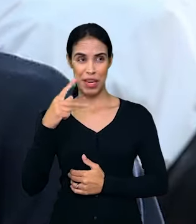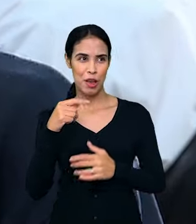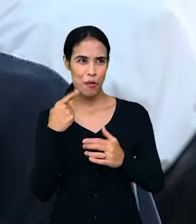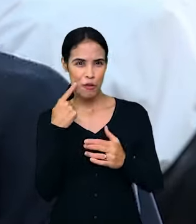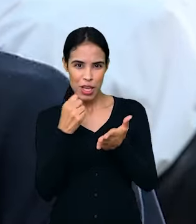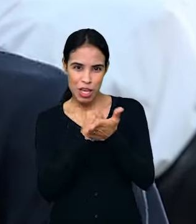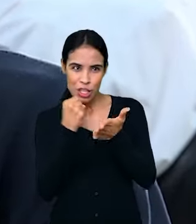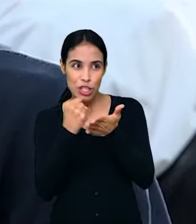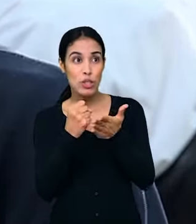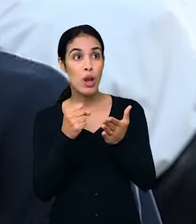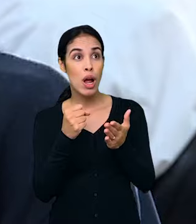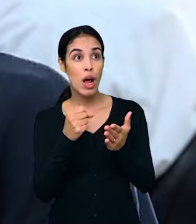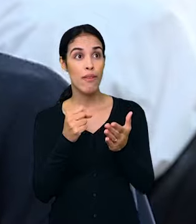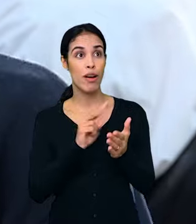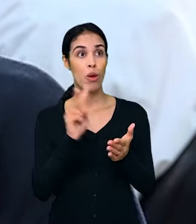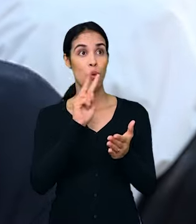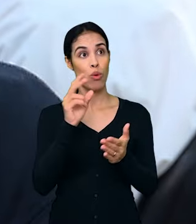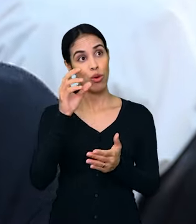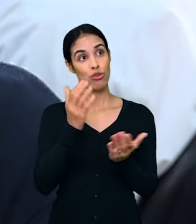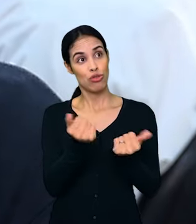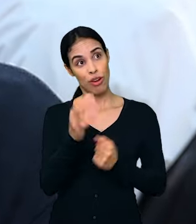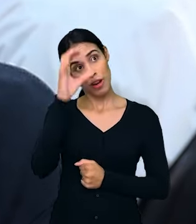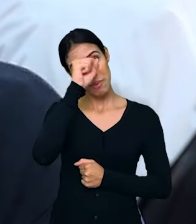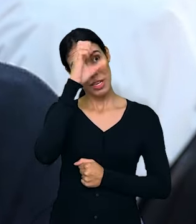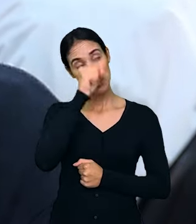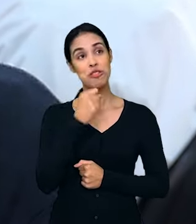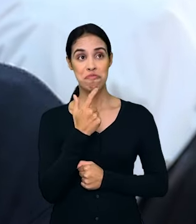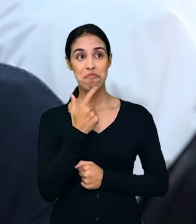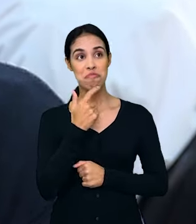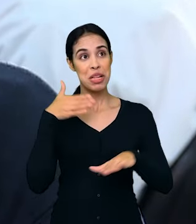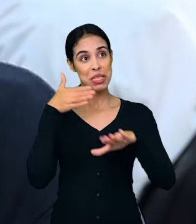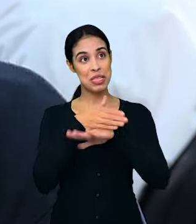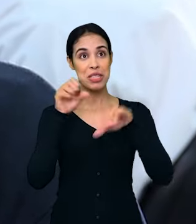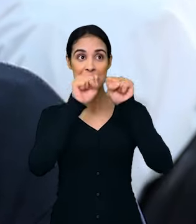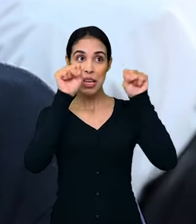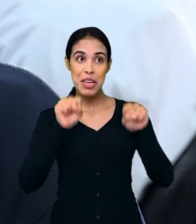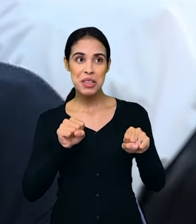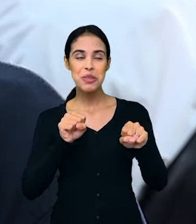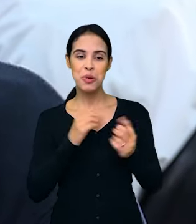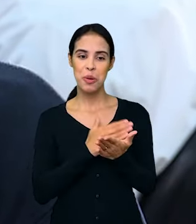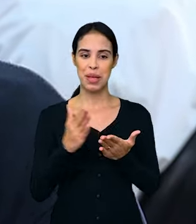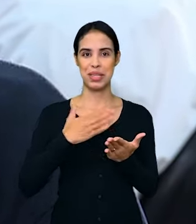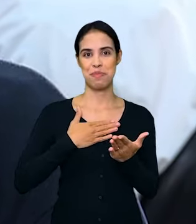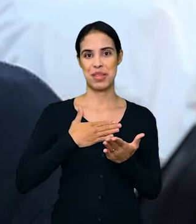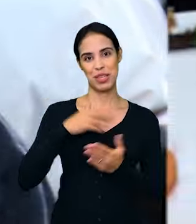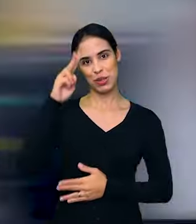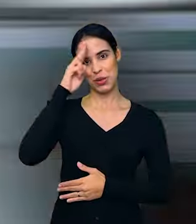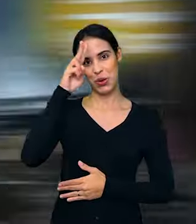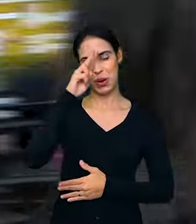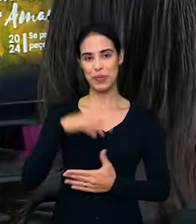Jovem Aprendiz e o valor, aí eu fiquei bem feliz. Falei, agora comecei a minha